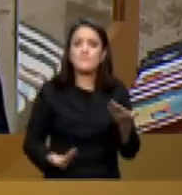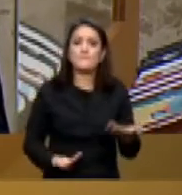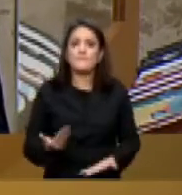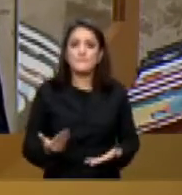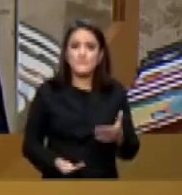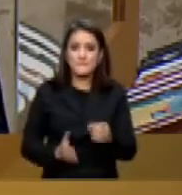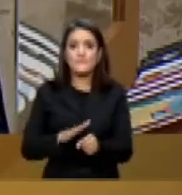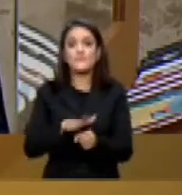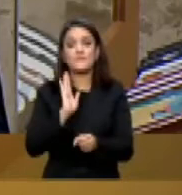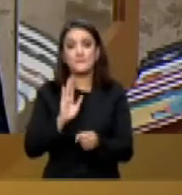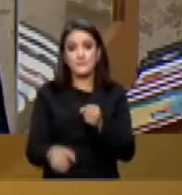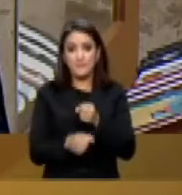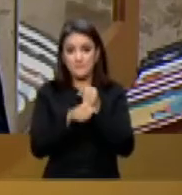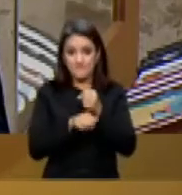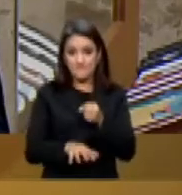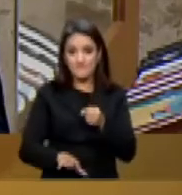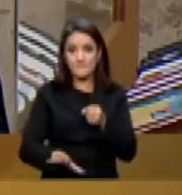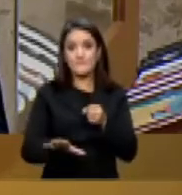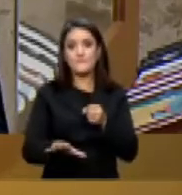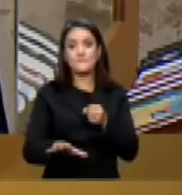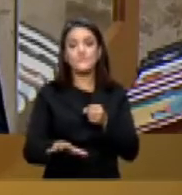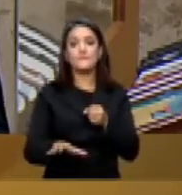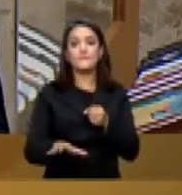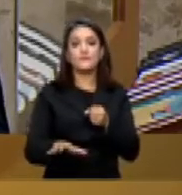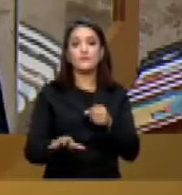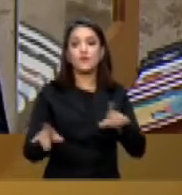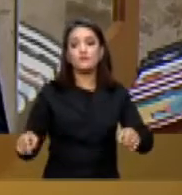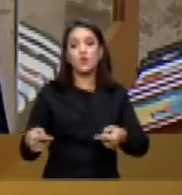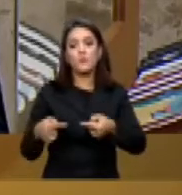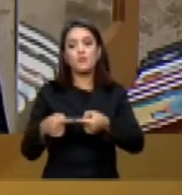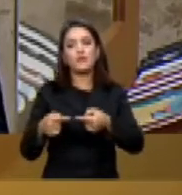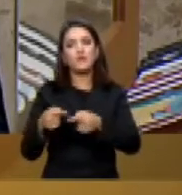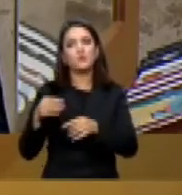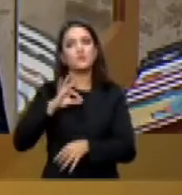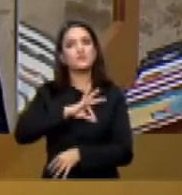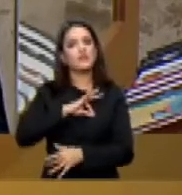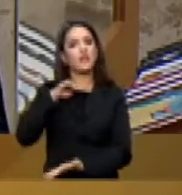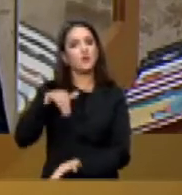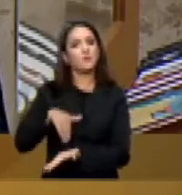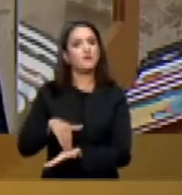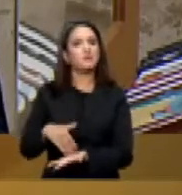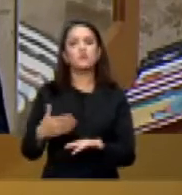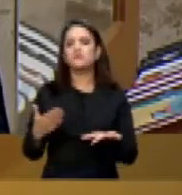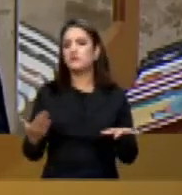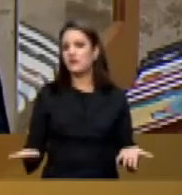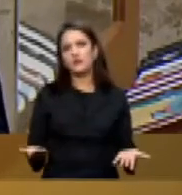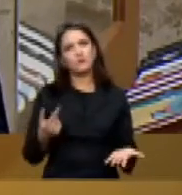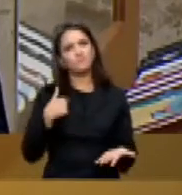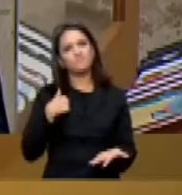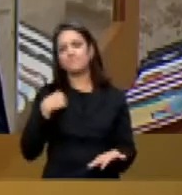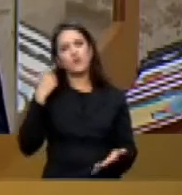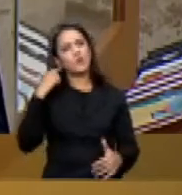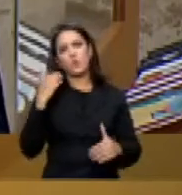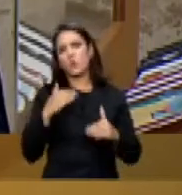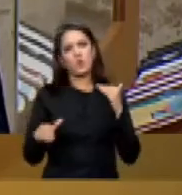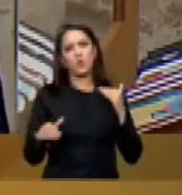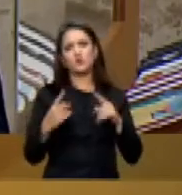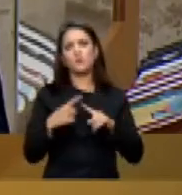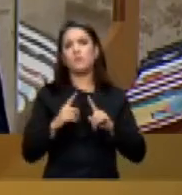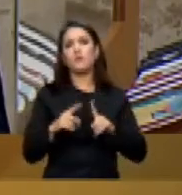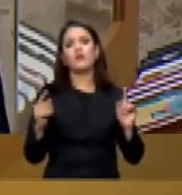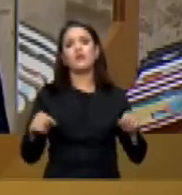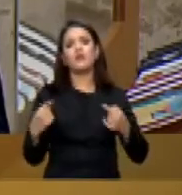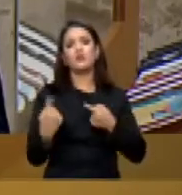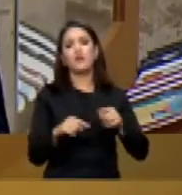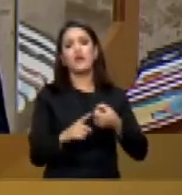por serviços de saneamento básico ao salário mínimo, não há data vênia de ser acolhido. Esbarra no artigo